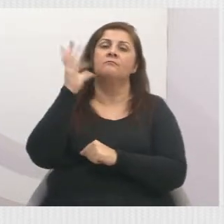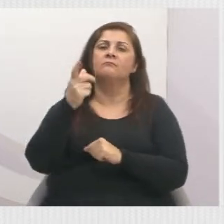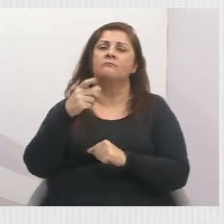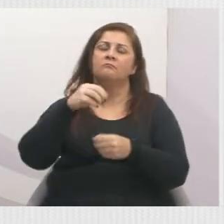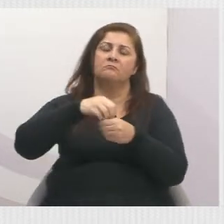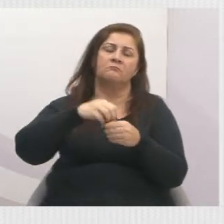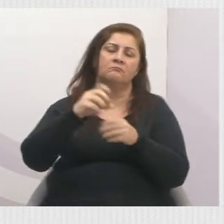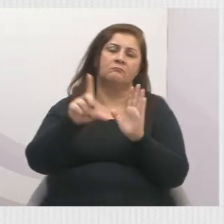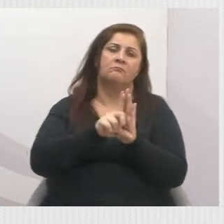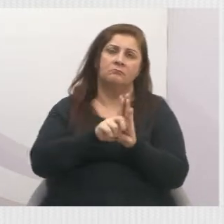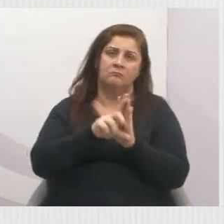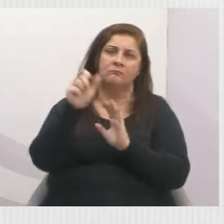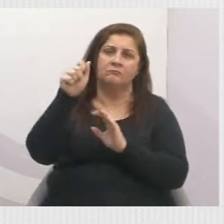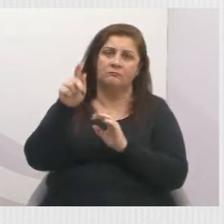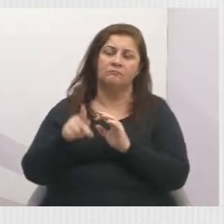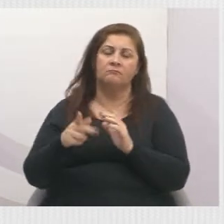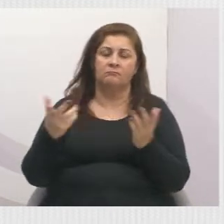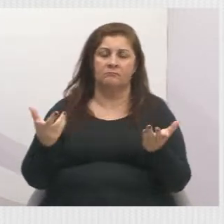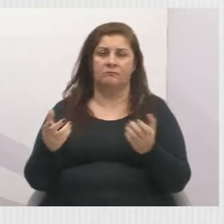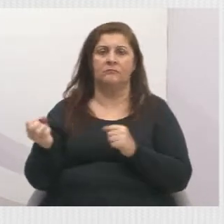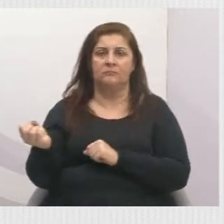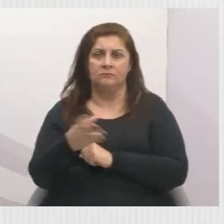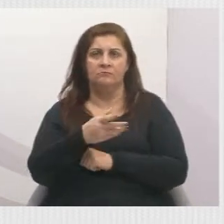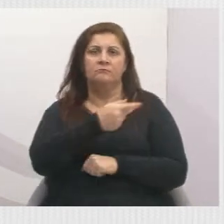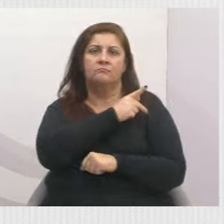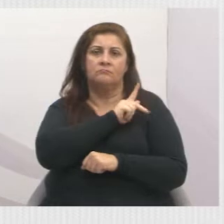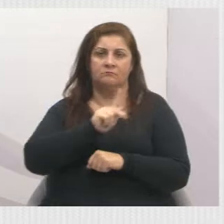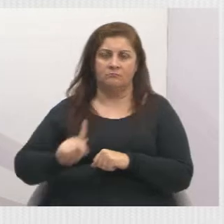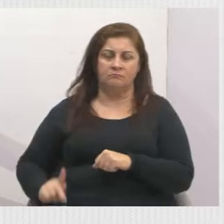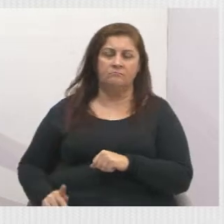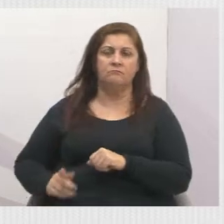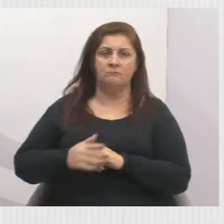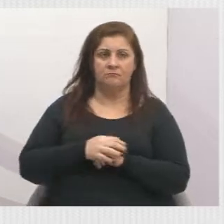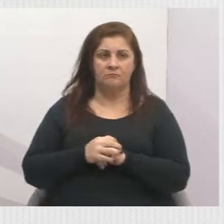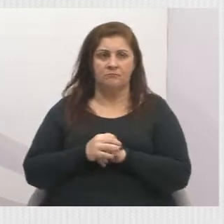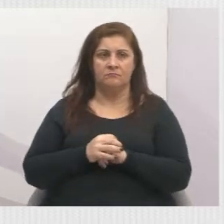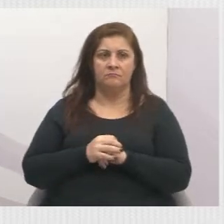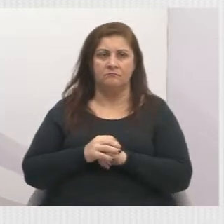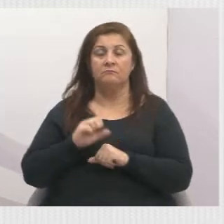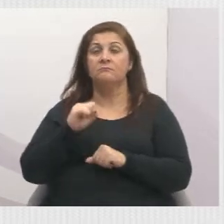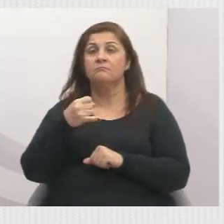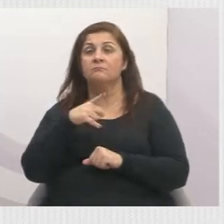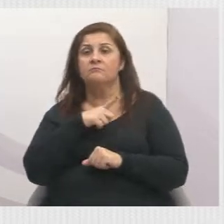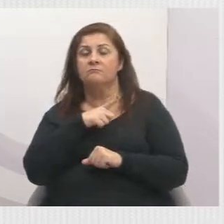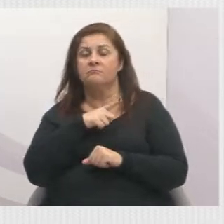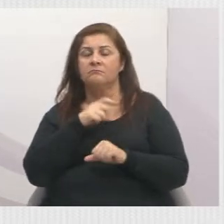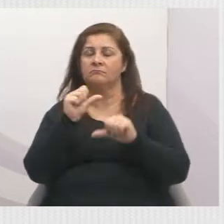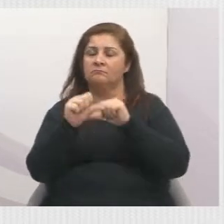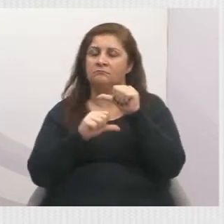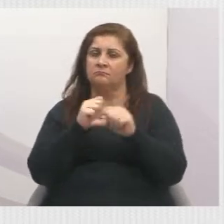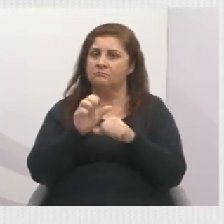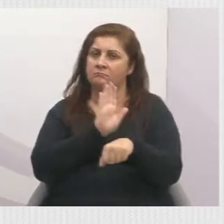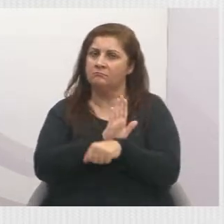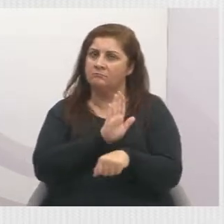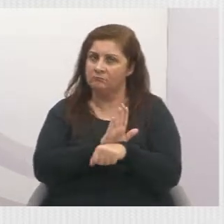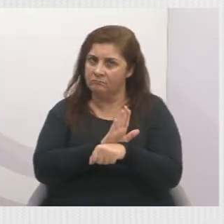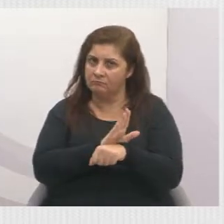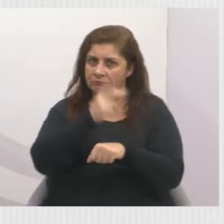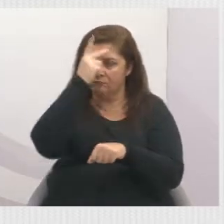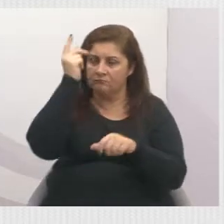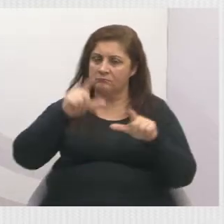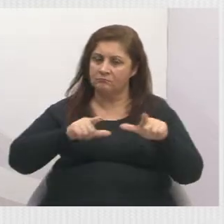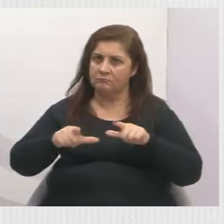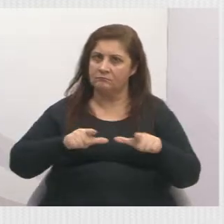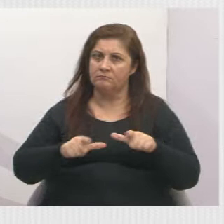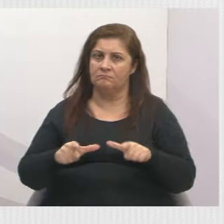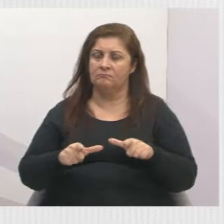legislação previdenciária no novo governo ou no governo que se renove, e se houver alguma modificação que favoreça os trabalhadores que